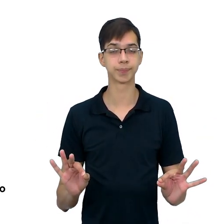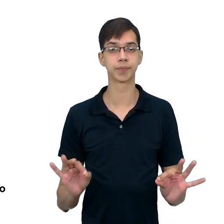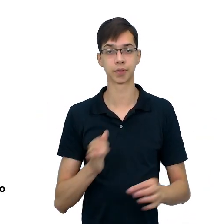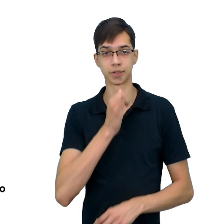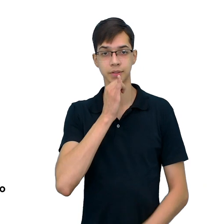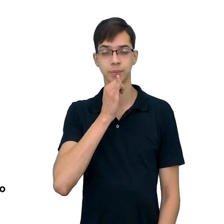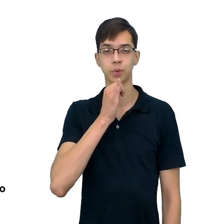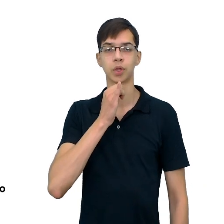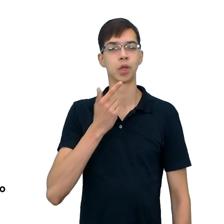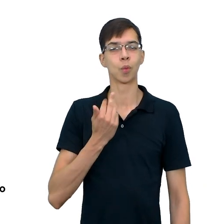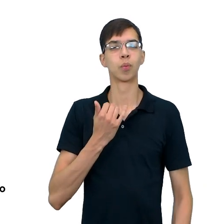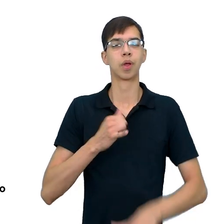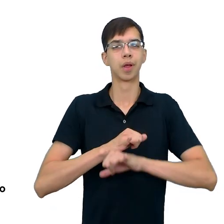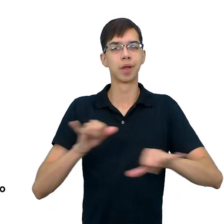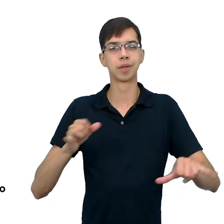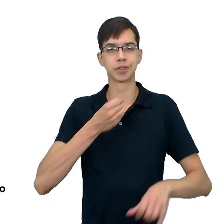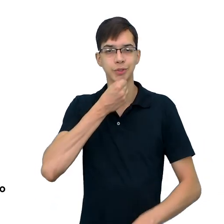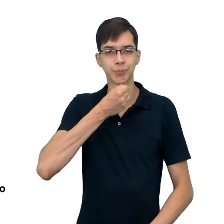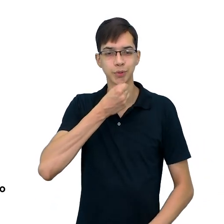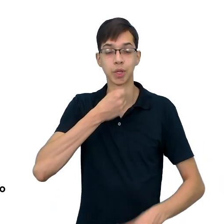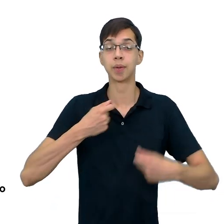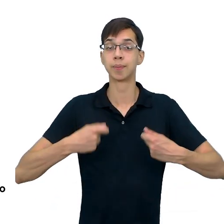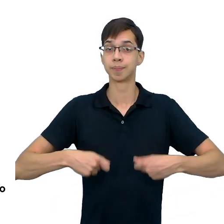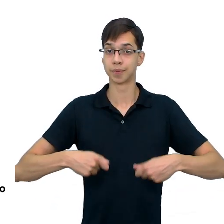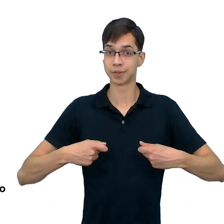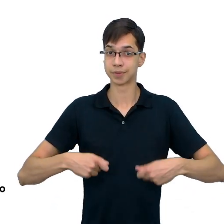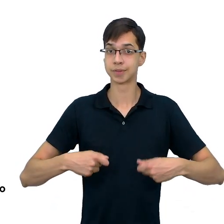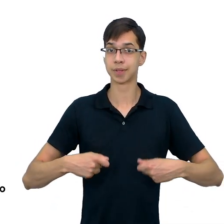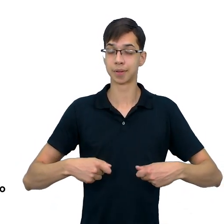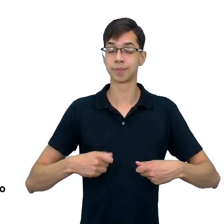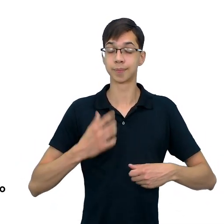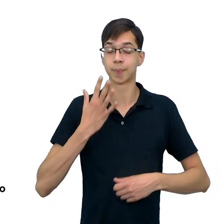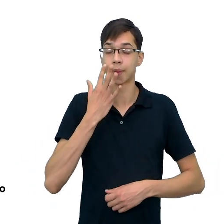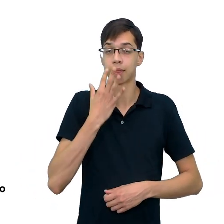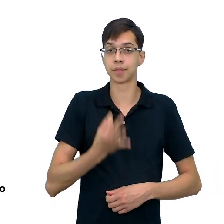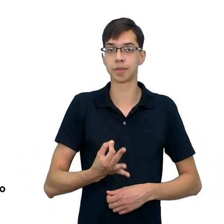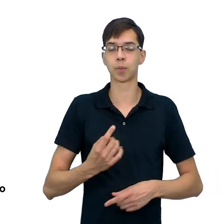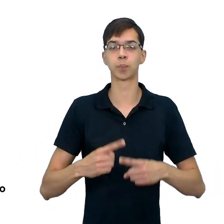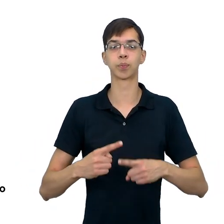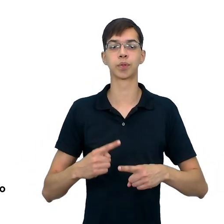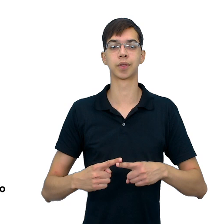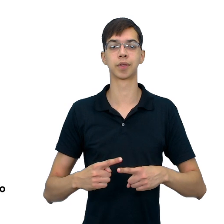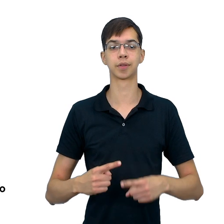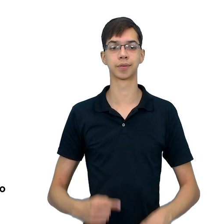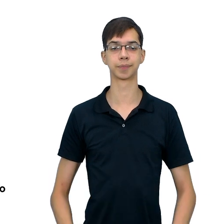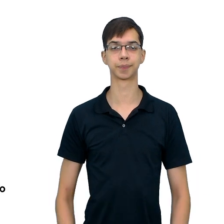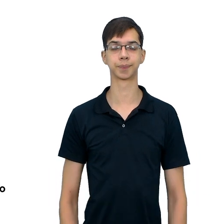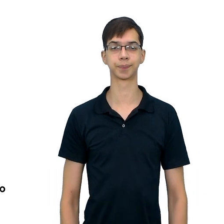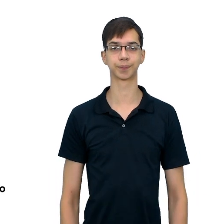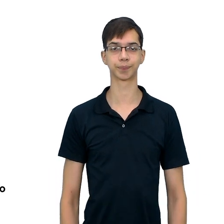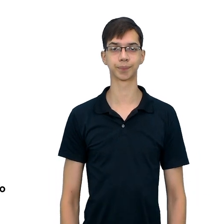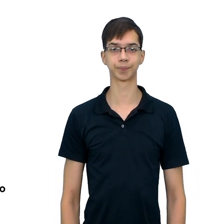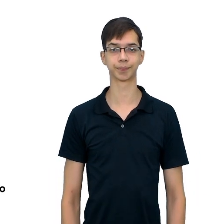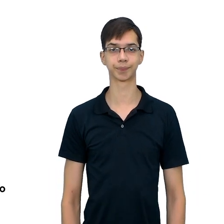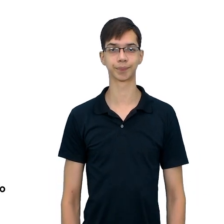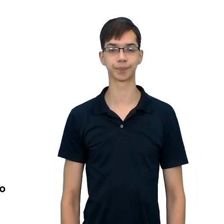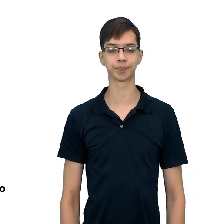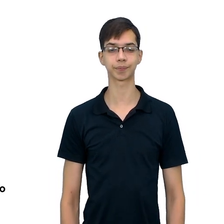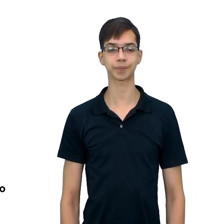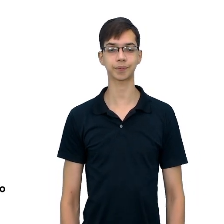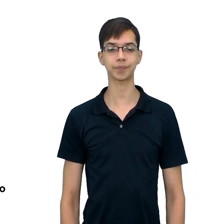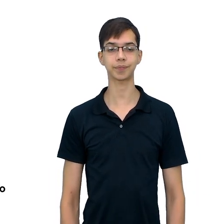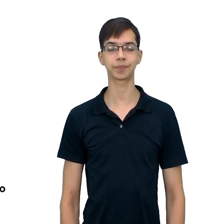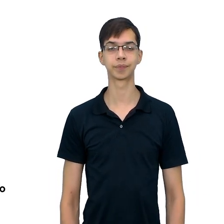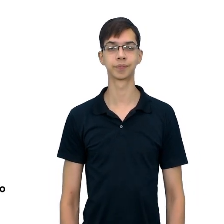é possível aí observar, né, explorar também que a norma padrão decorrente da organização canônica das